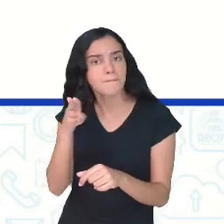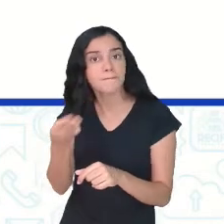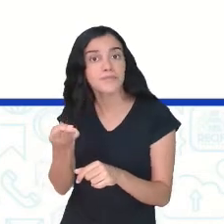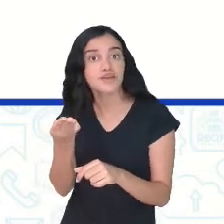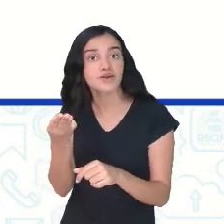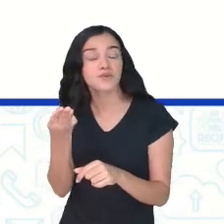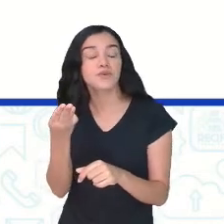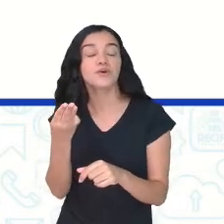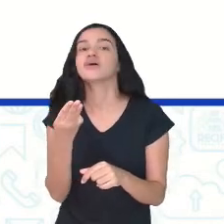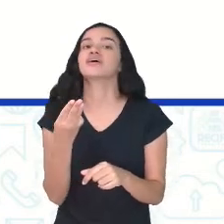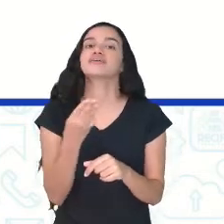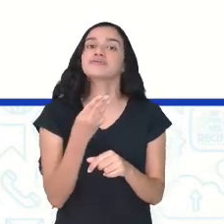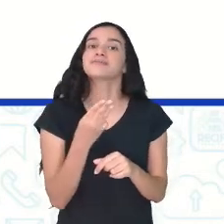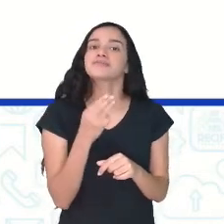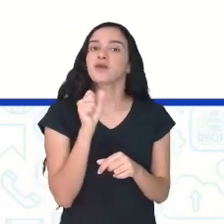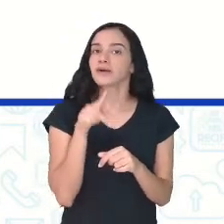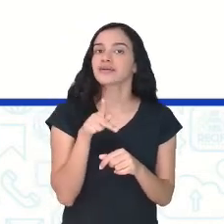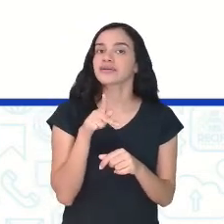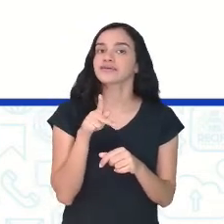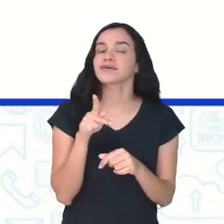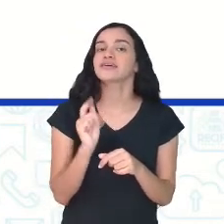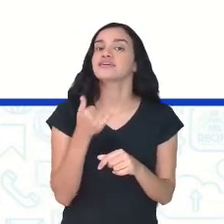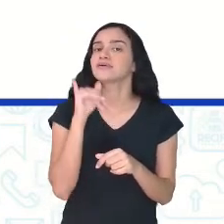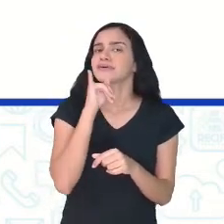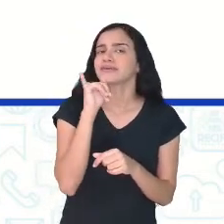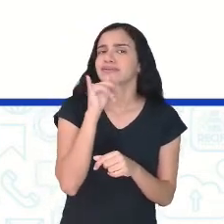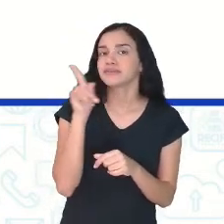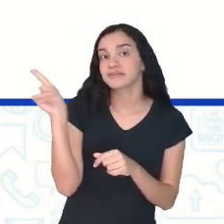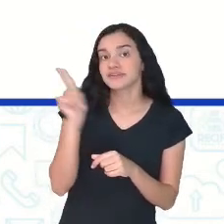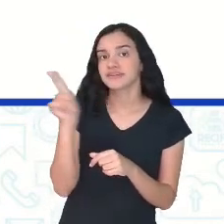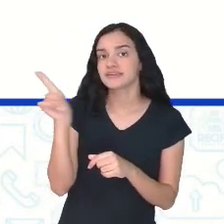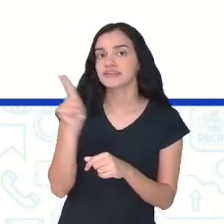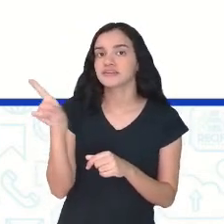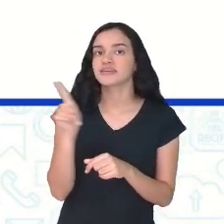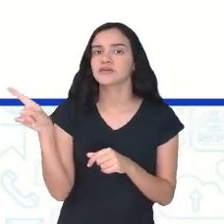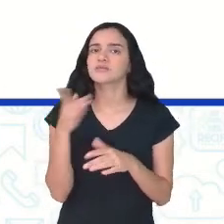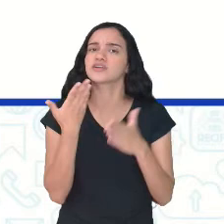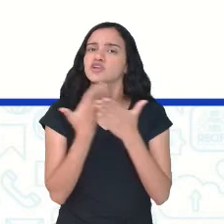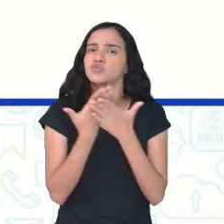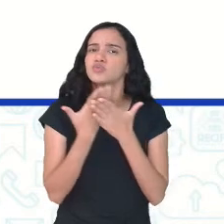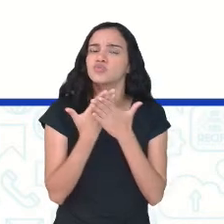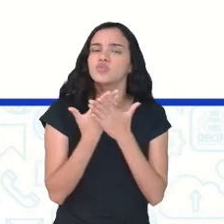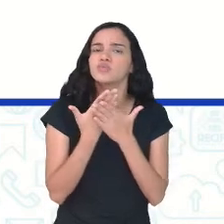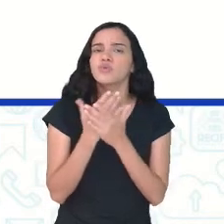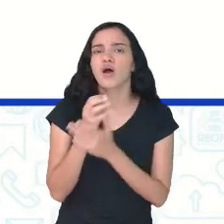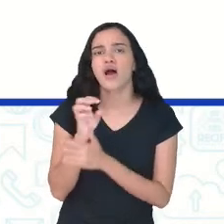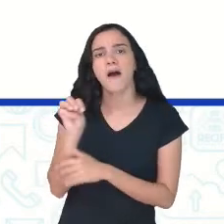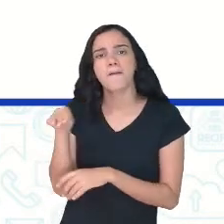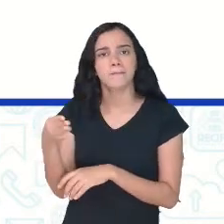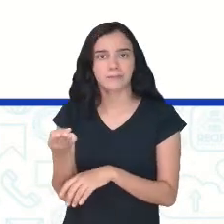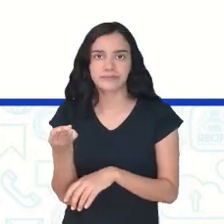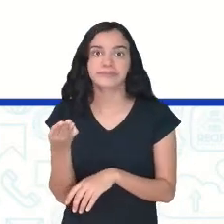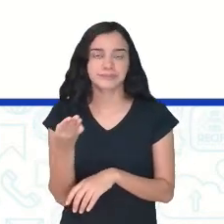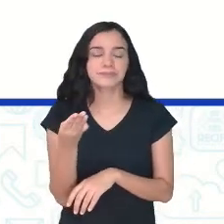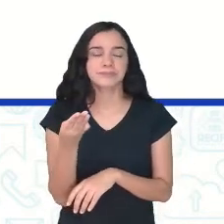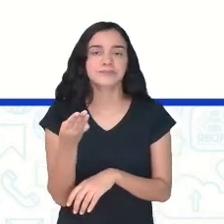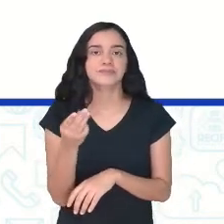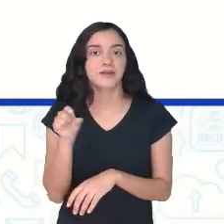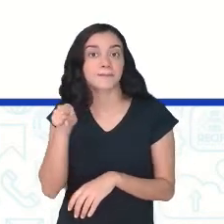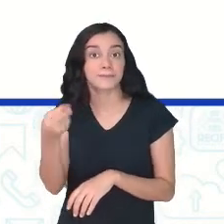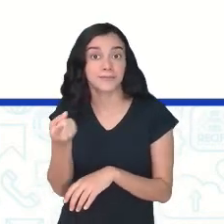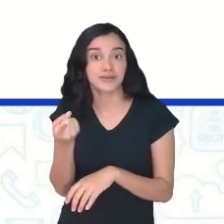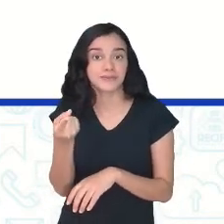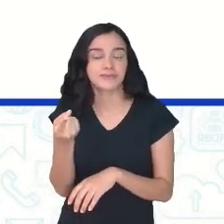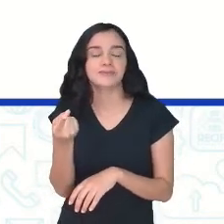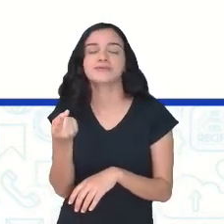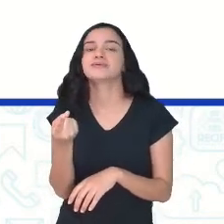falando da milhar. Tá? Aí, nesse exemplo, está trabalhando a milhar, então eu posso usar só a unidade de milhar, já que não tem nenhum